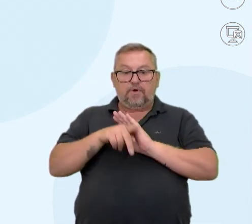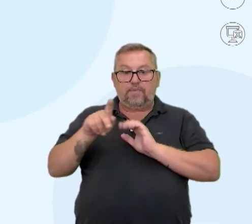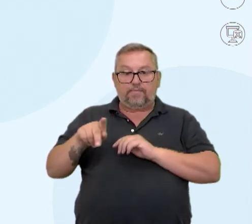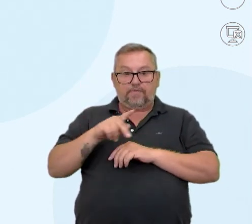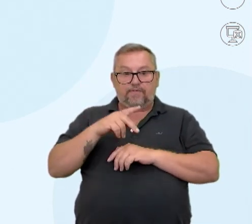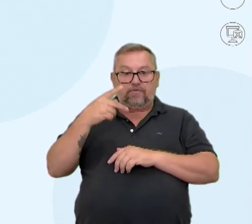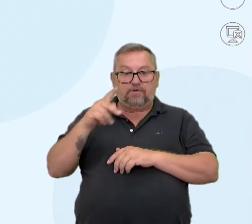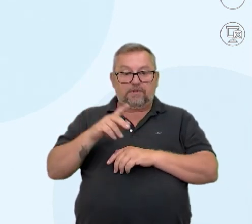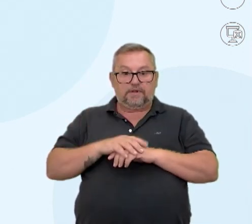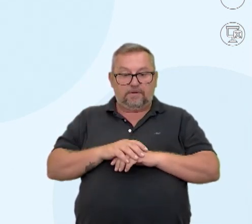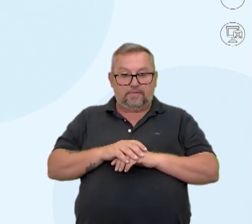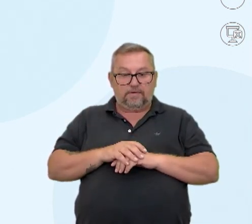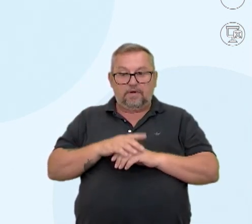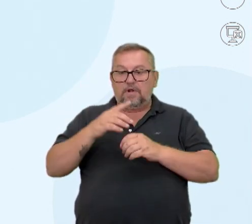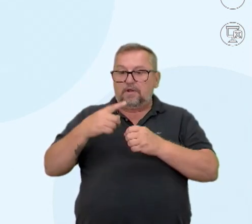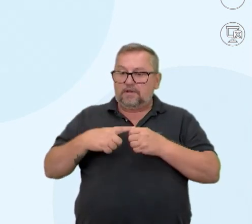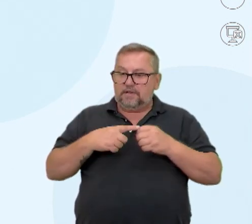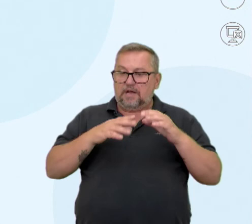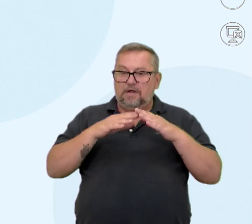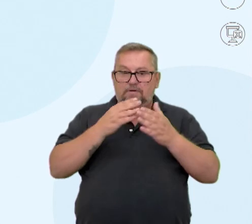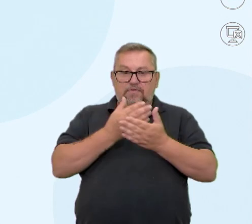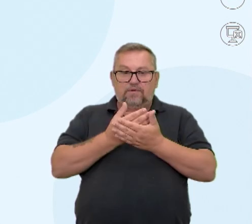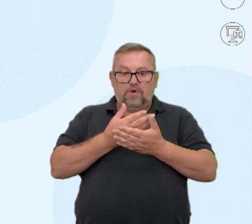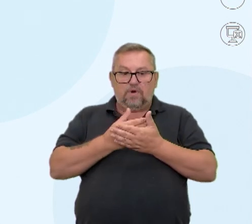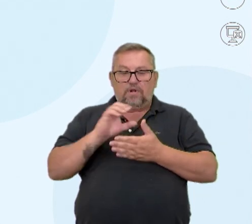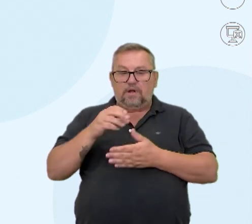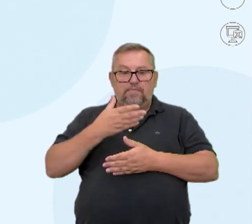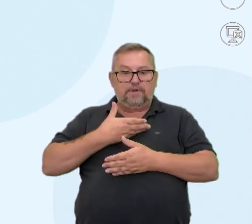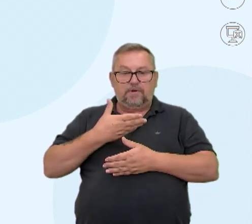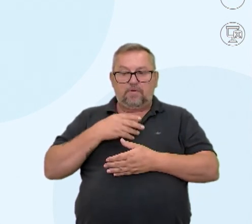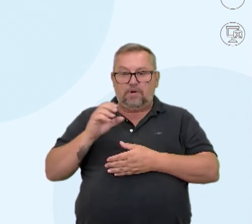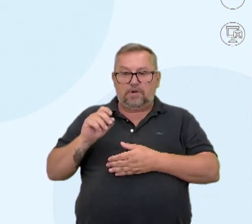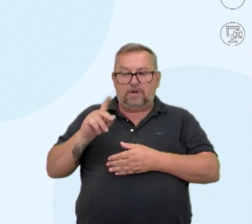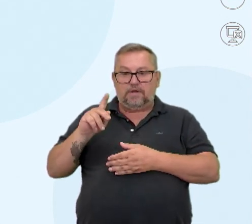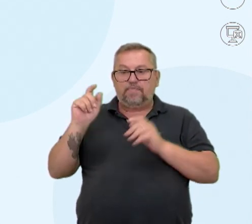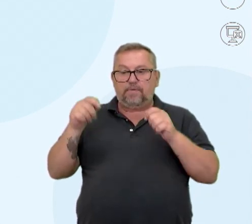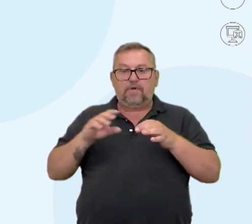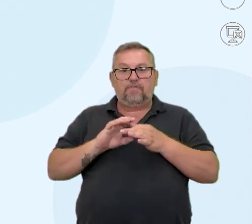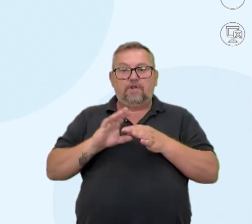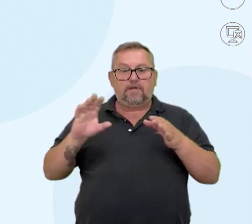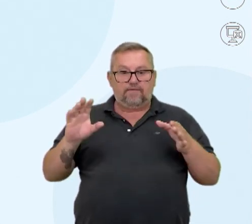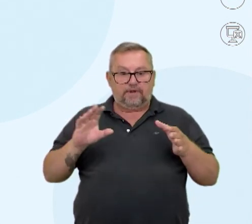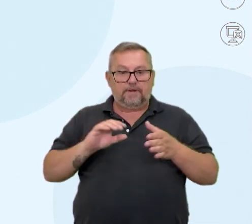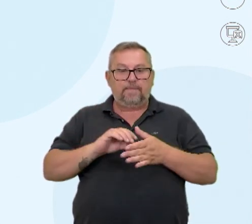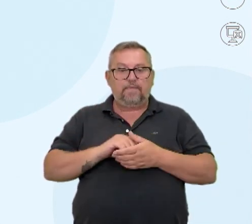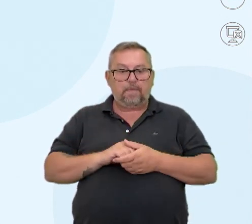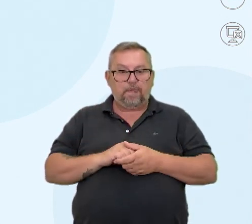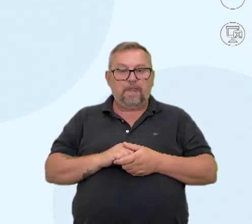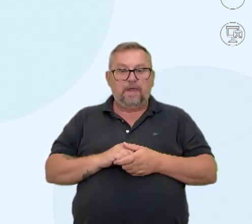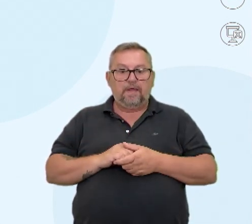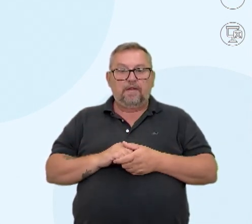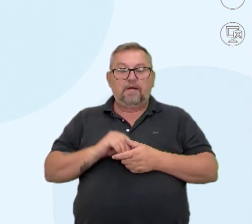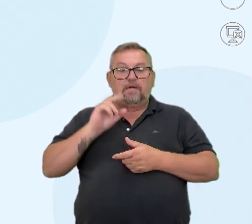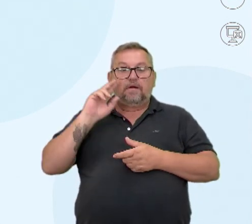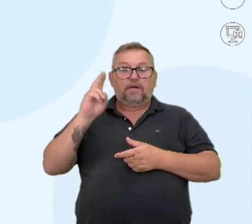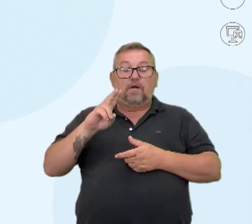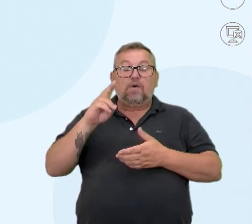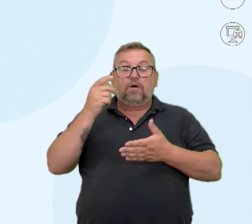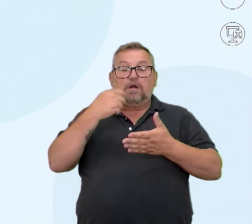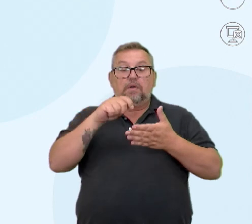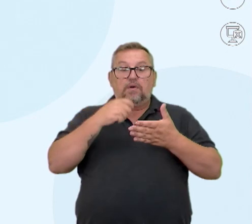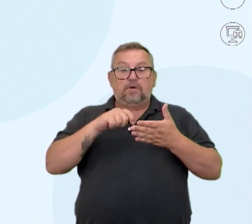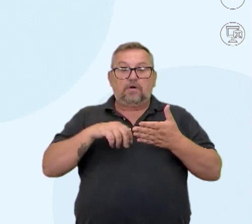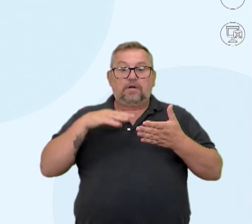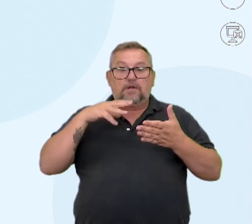Aponte as relações estabelecidas com os outros componentes curriculares, tem bastante coisa, ok? Relacione tudo que a gente trabalha aí com o